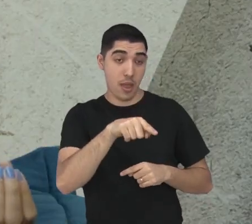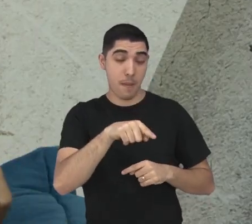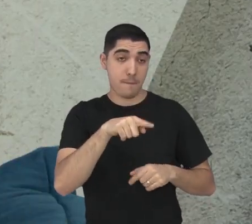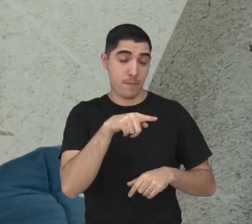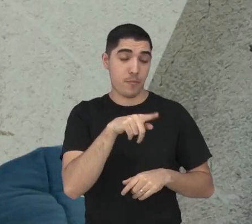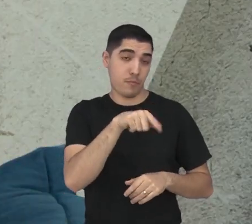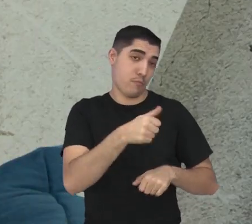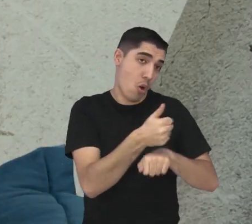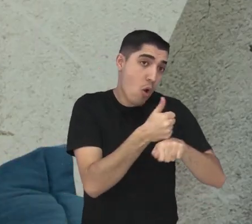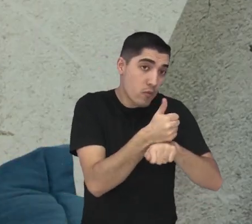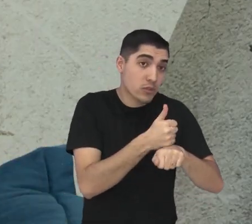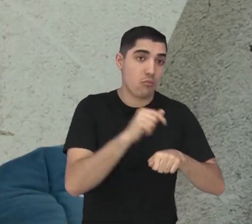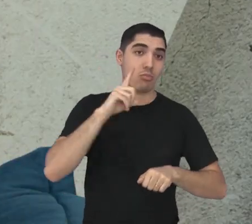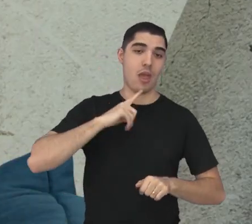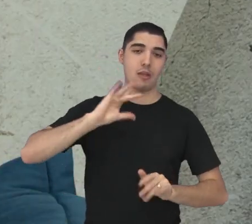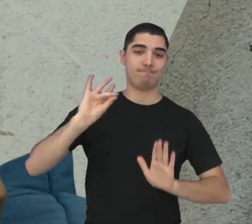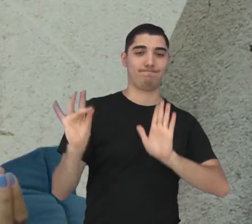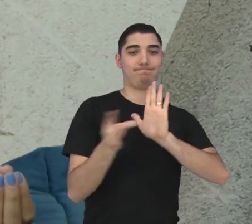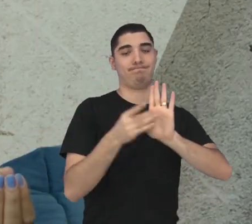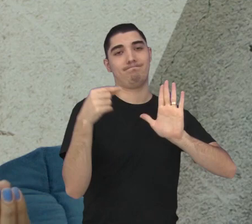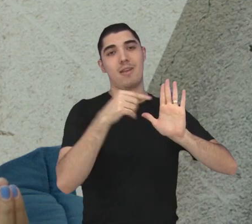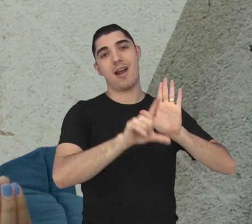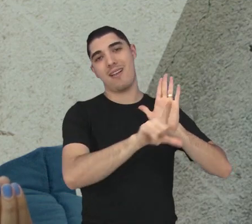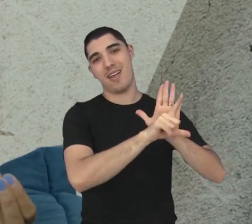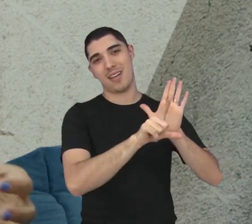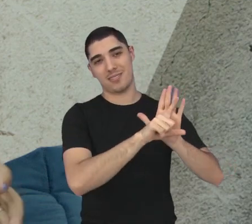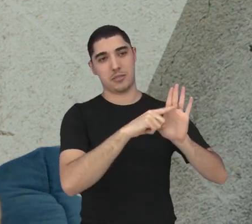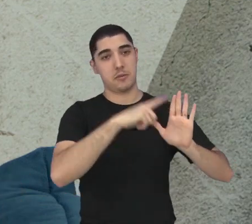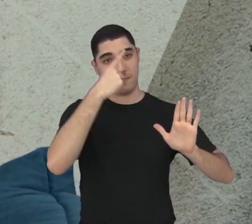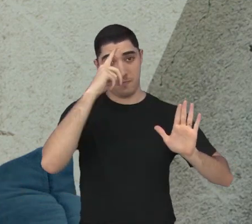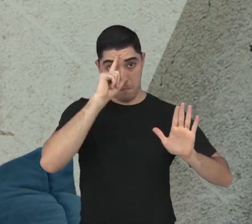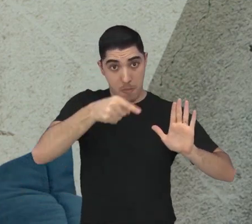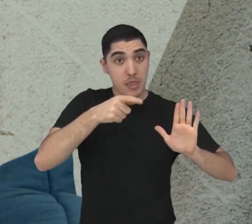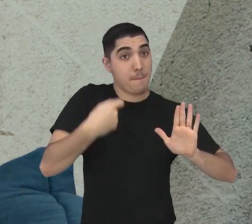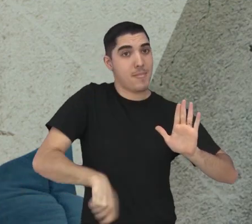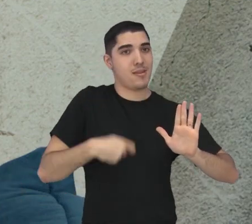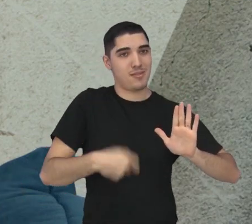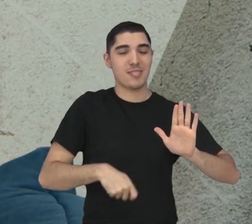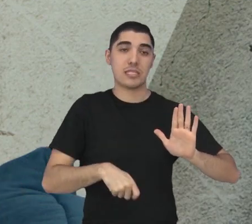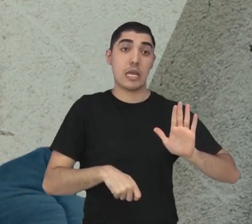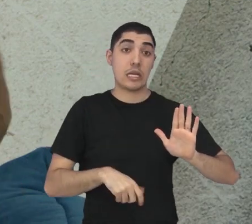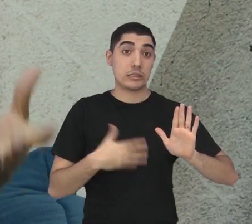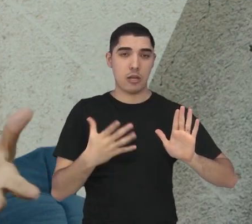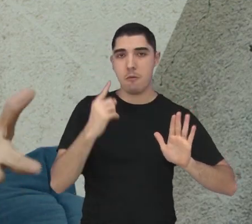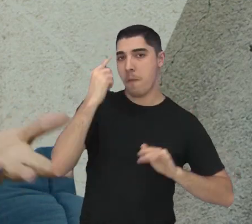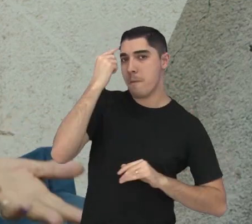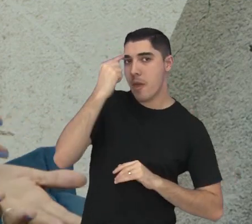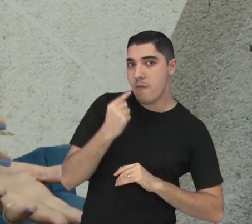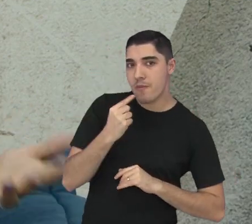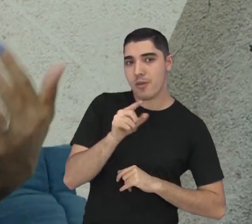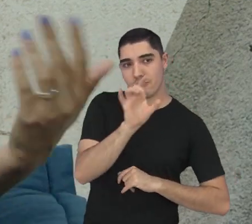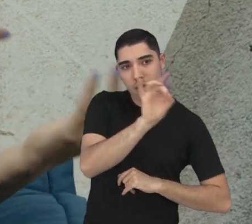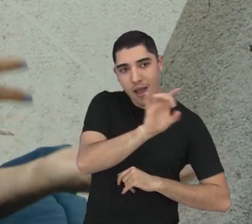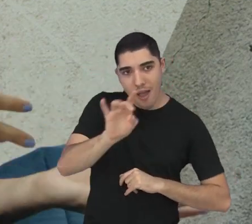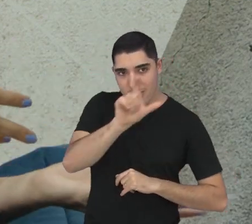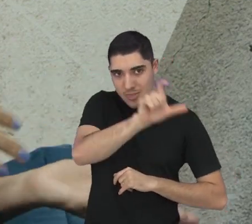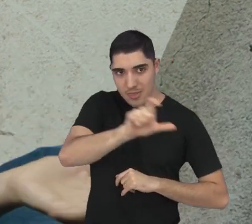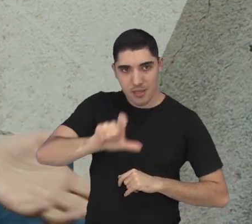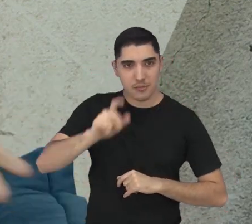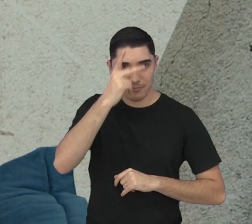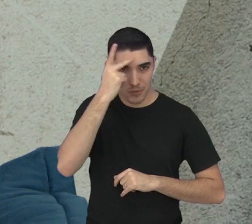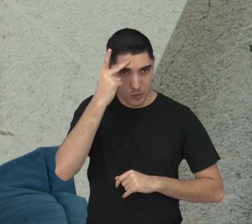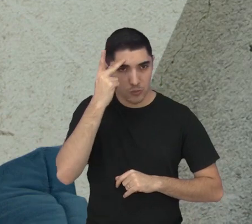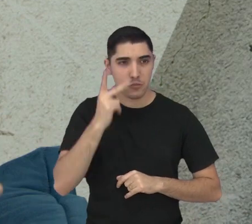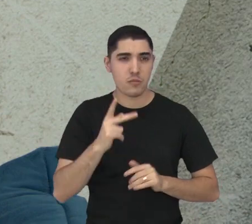profissão garantida por lei, né? Então, em razão ao perfil da demanda, seja de